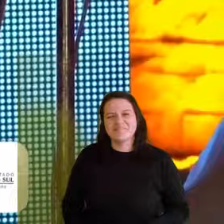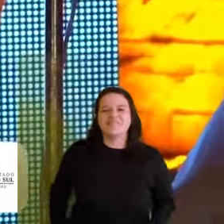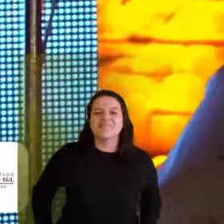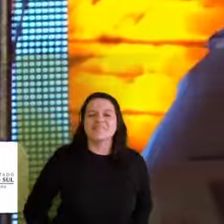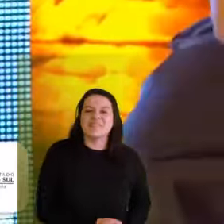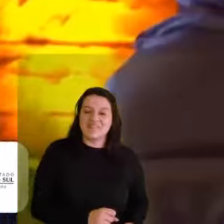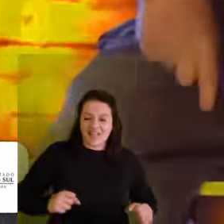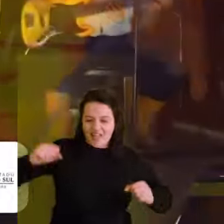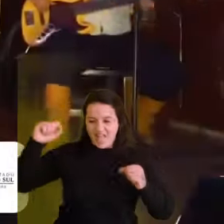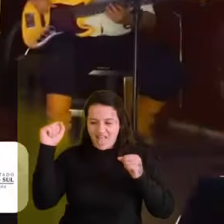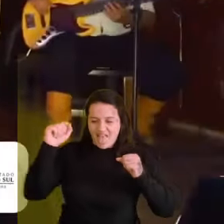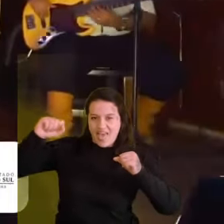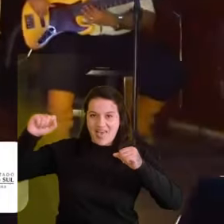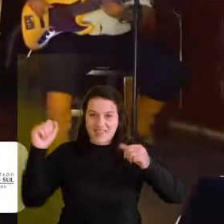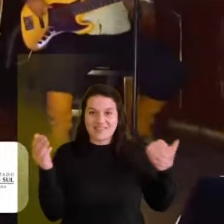madrugada nas três cordões.